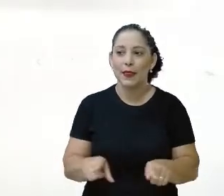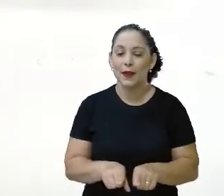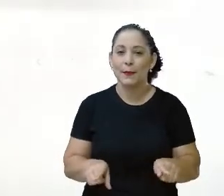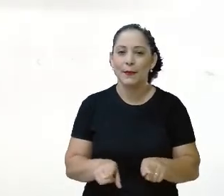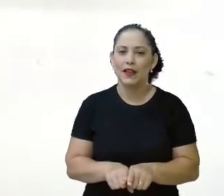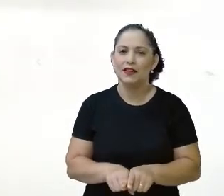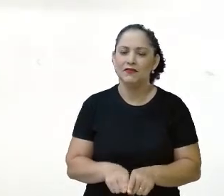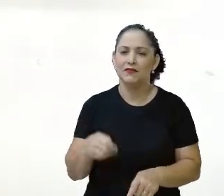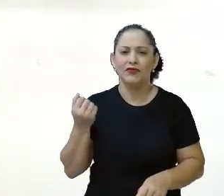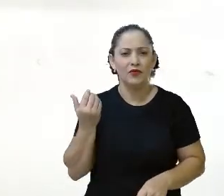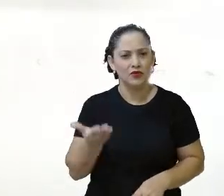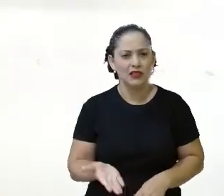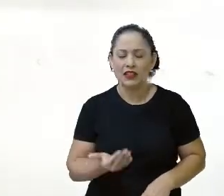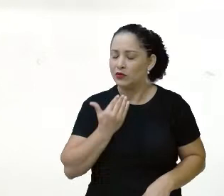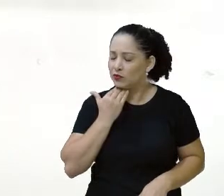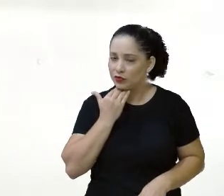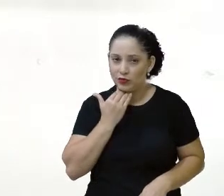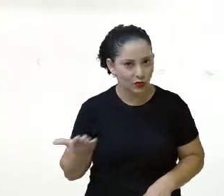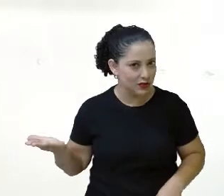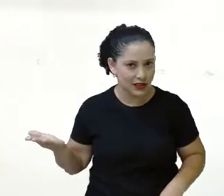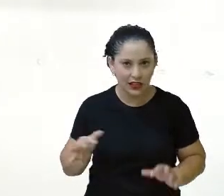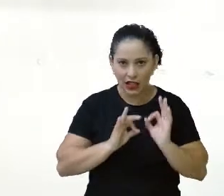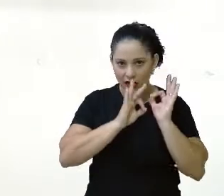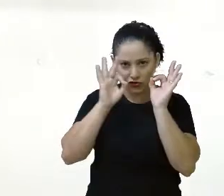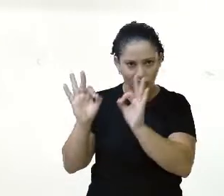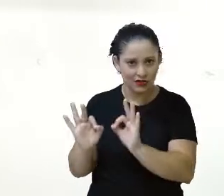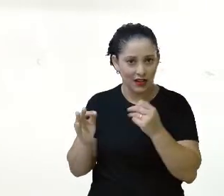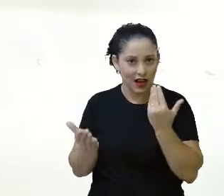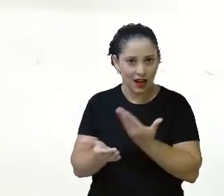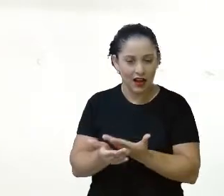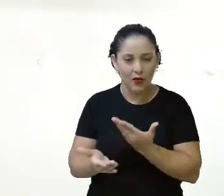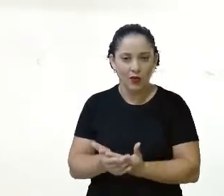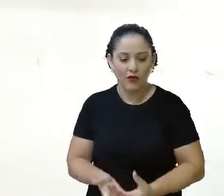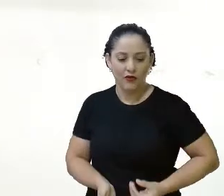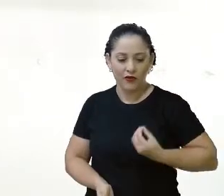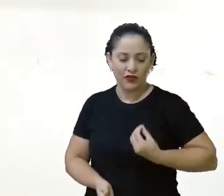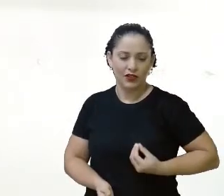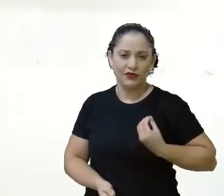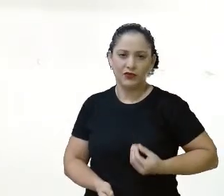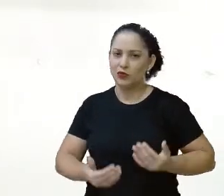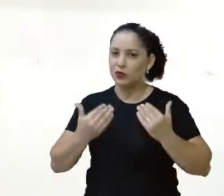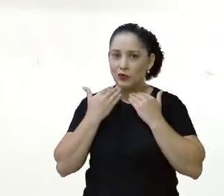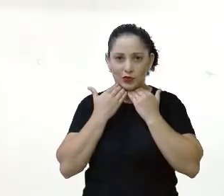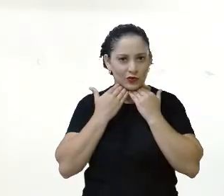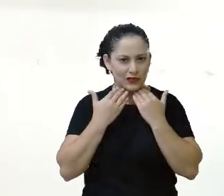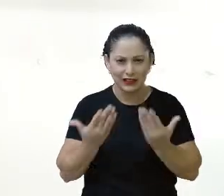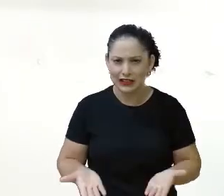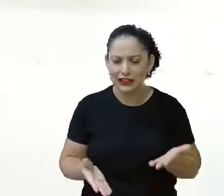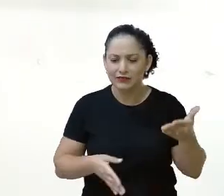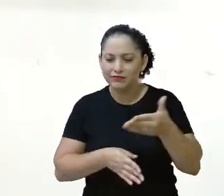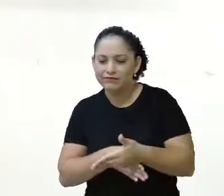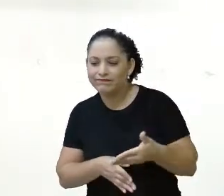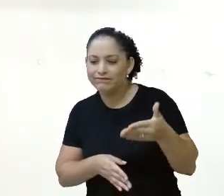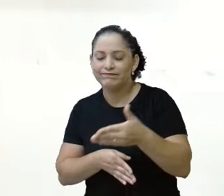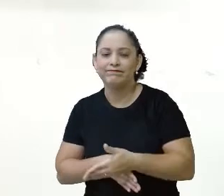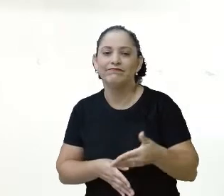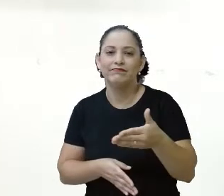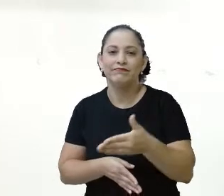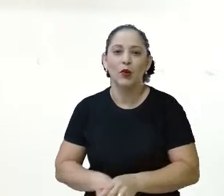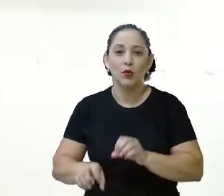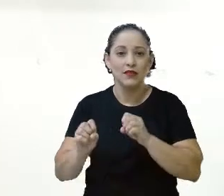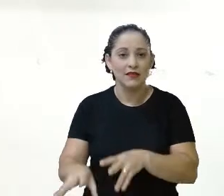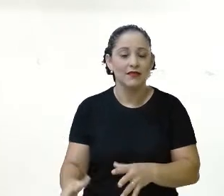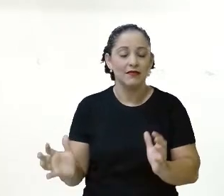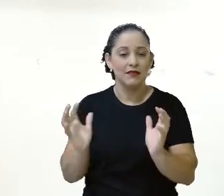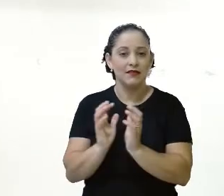você não conseguir assistir a aula ao vivo, não conseguiu acessar o Educa Recife,